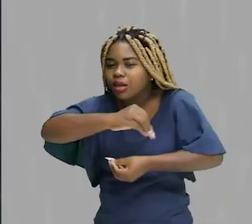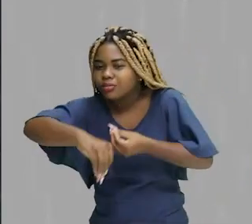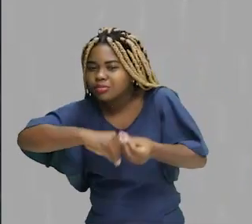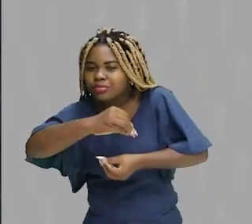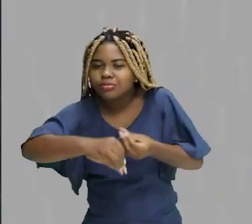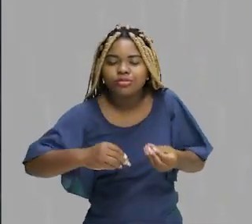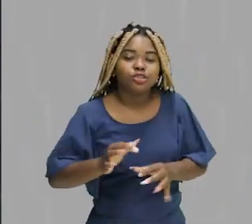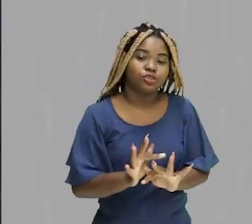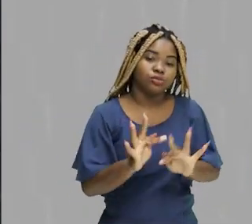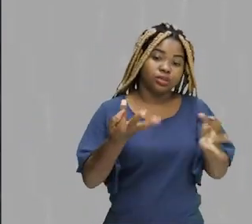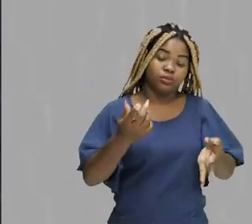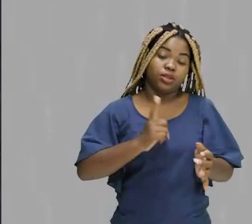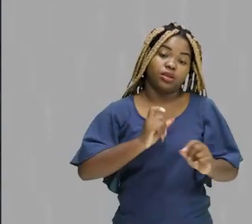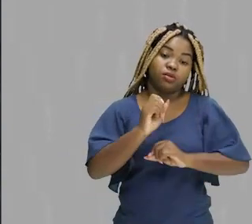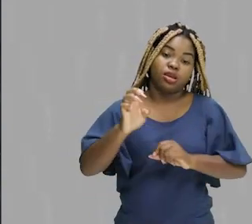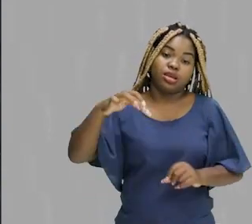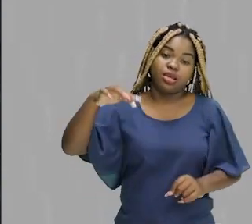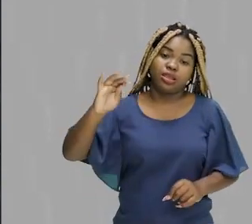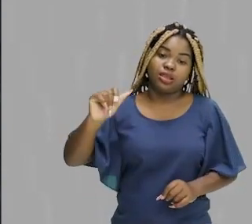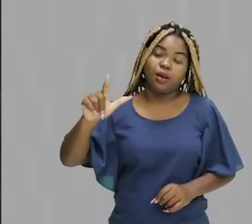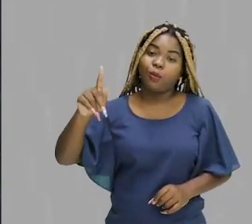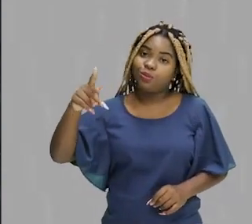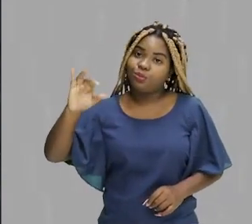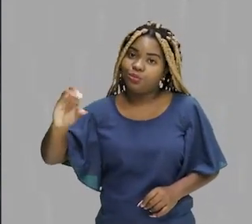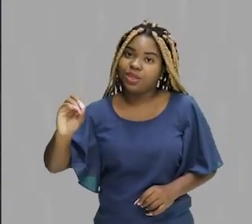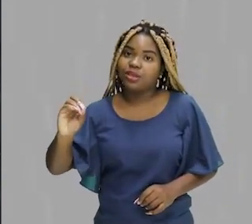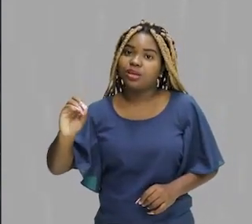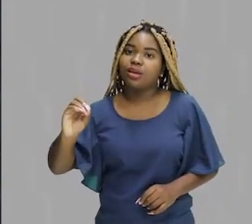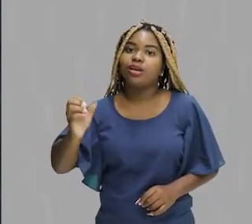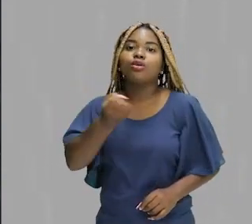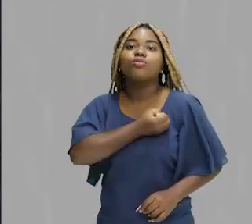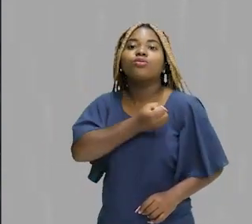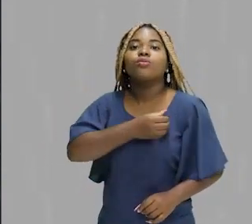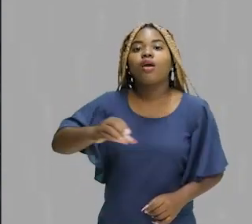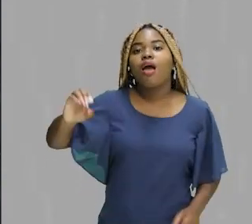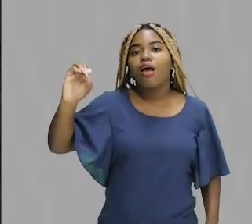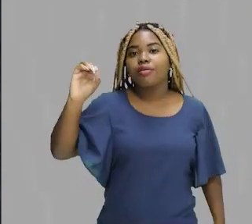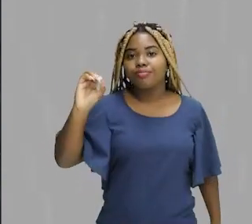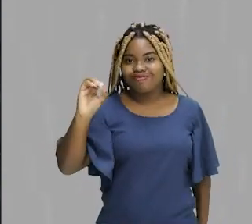entalpia igual a zero. Tudo bem? Se na questão não